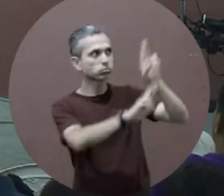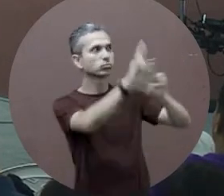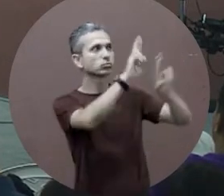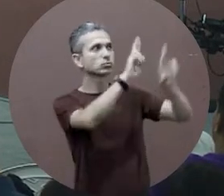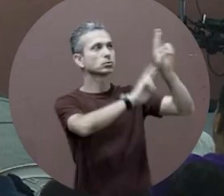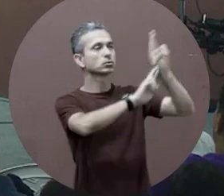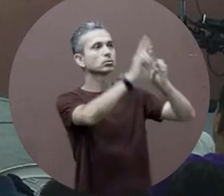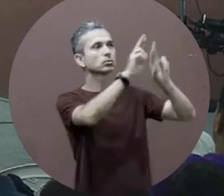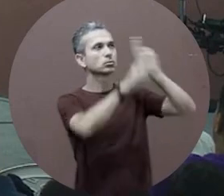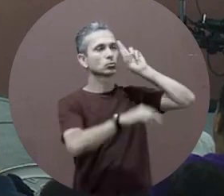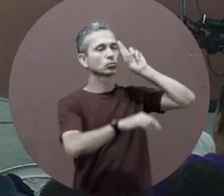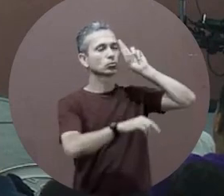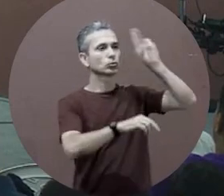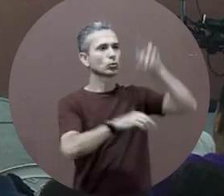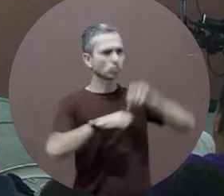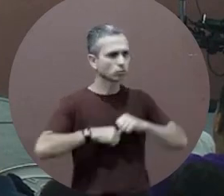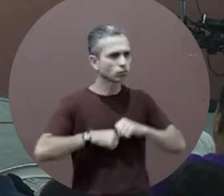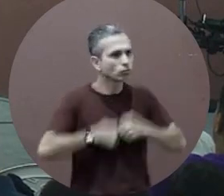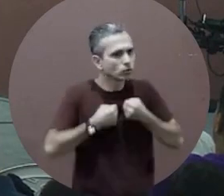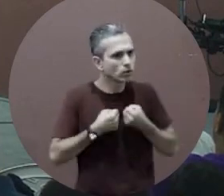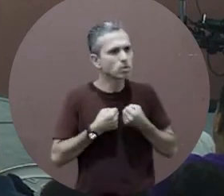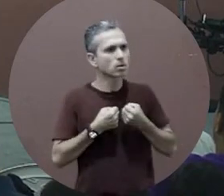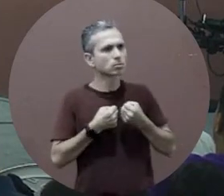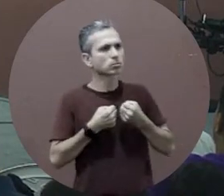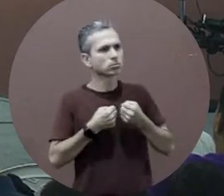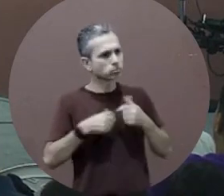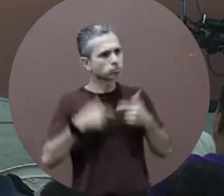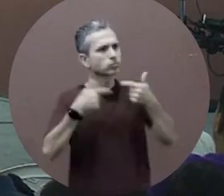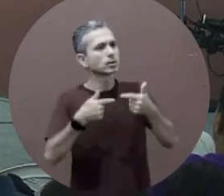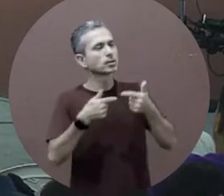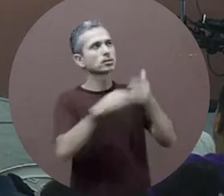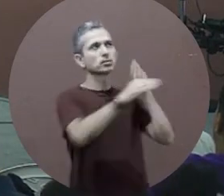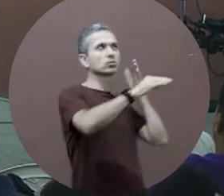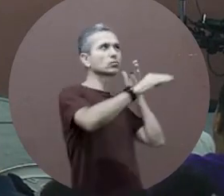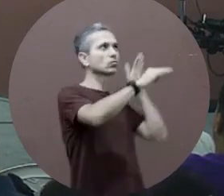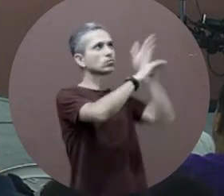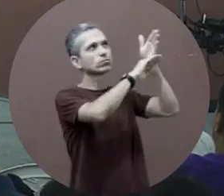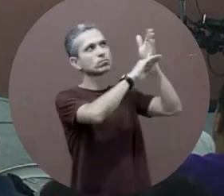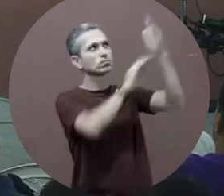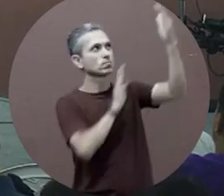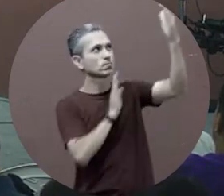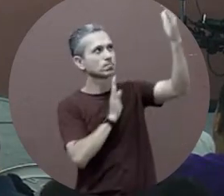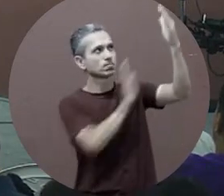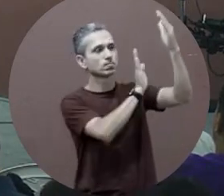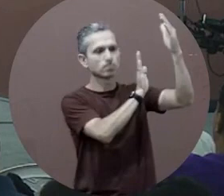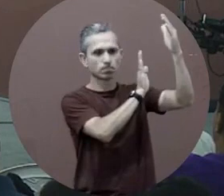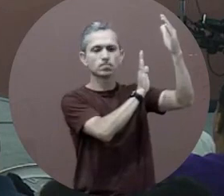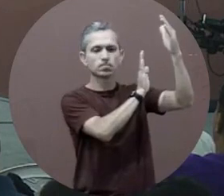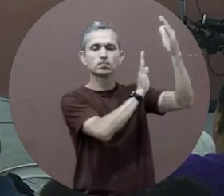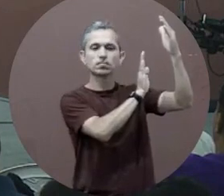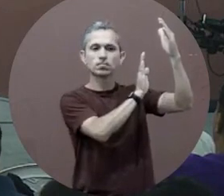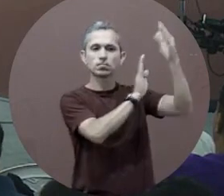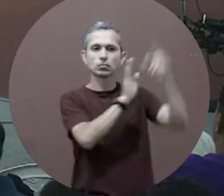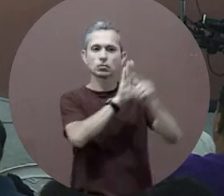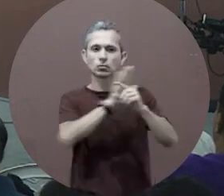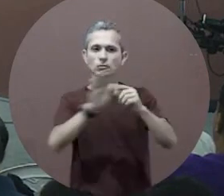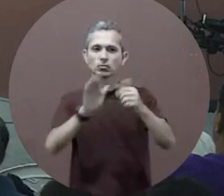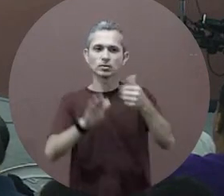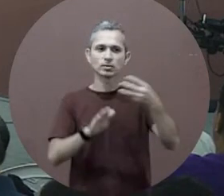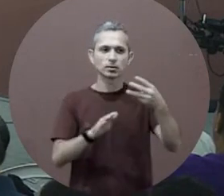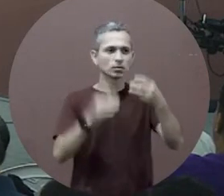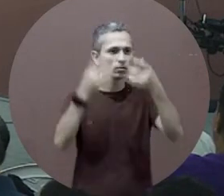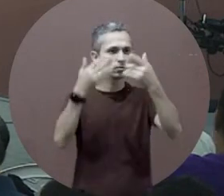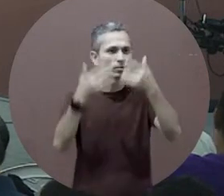ousadia. O verso 23, ele então vai dizer que essa ousadia deve produzir em